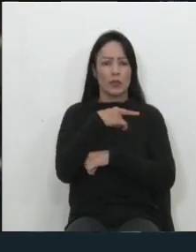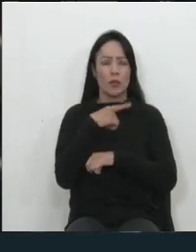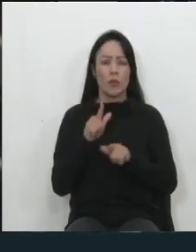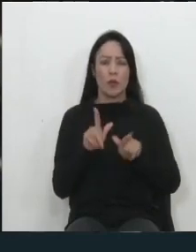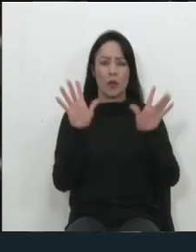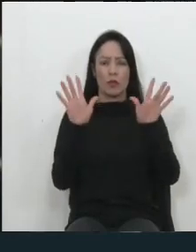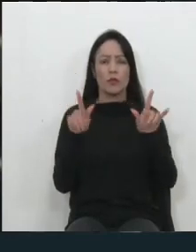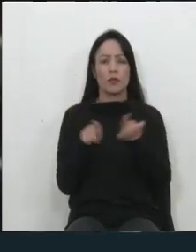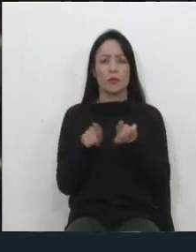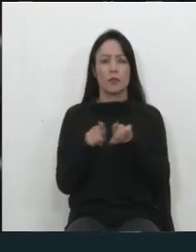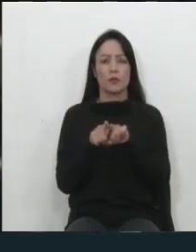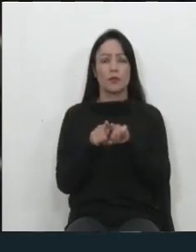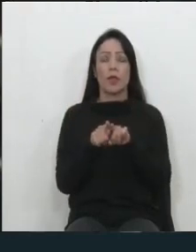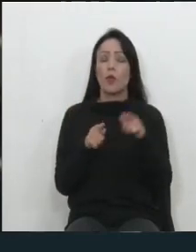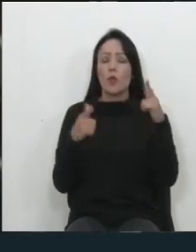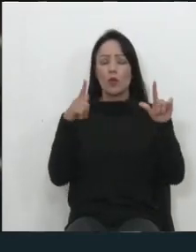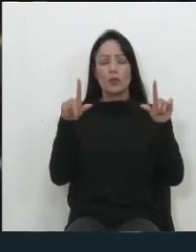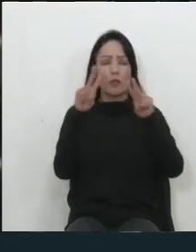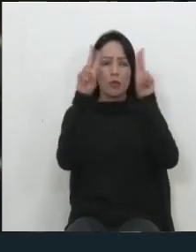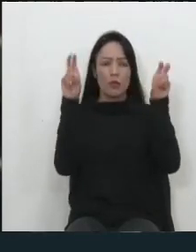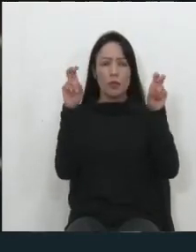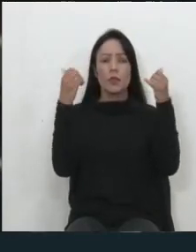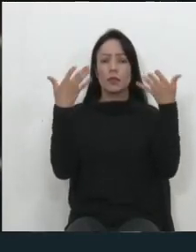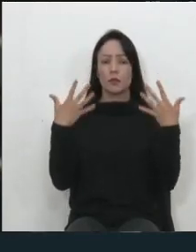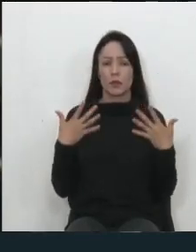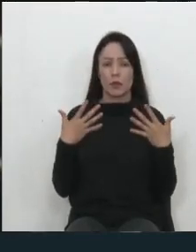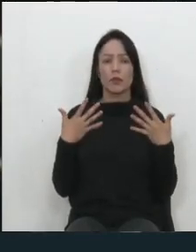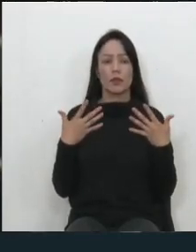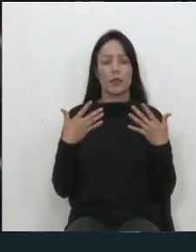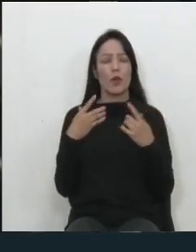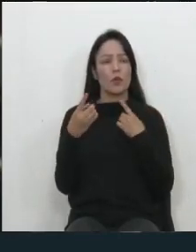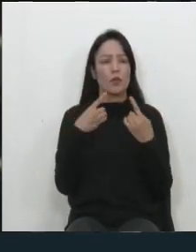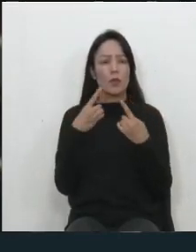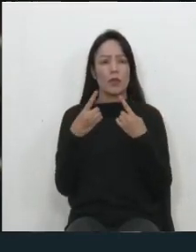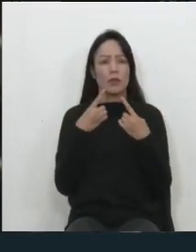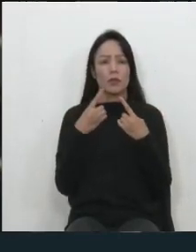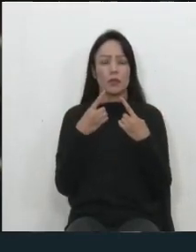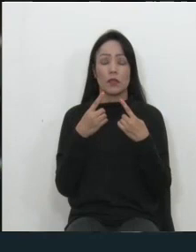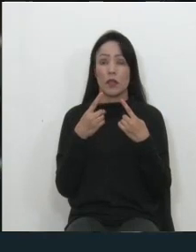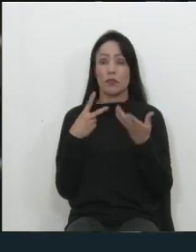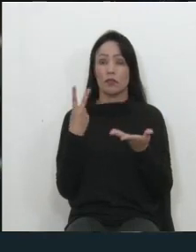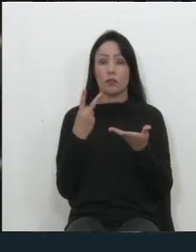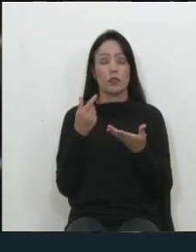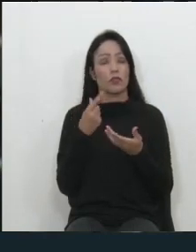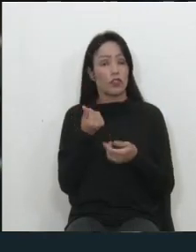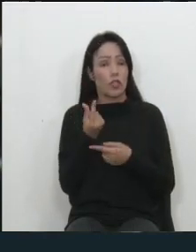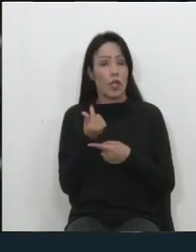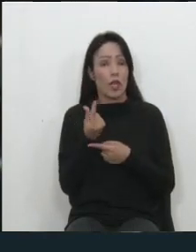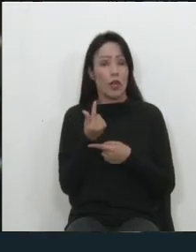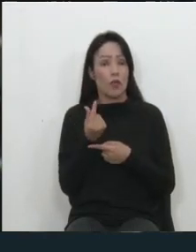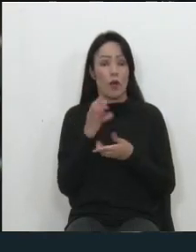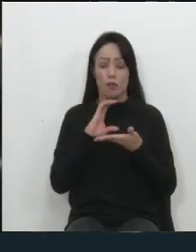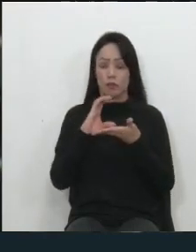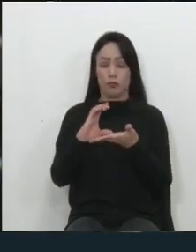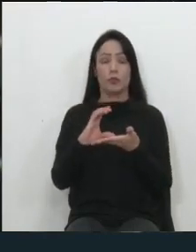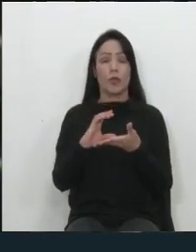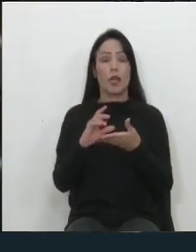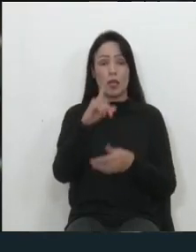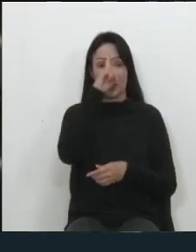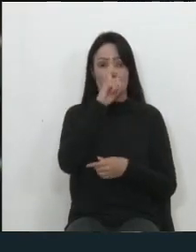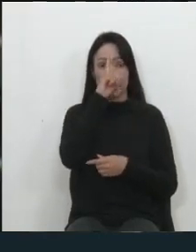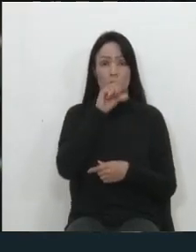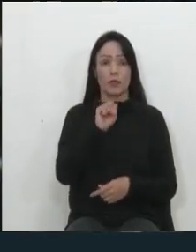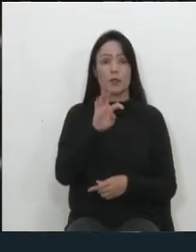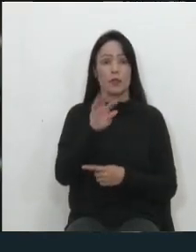também. Outros assuntos que foram abordados na sessão, um debate sobre a questão das verbas repasse aí para o hospital Estela Maris, né, até com o